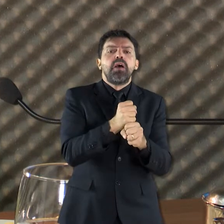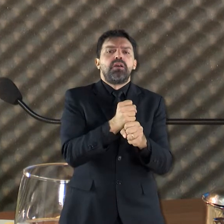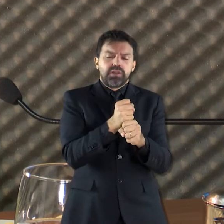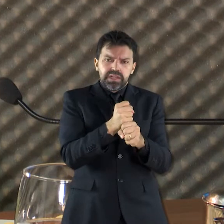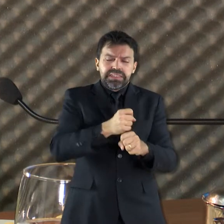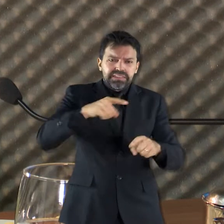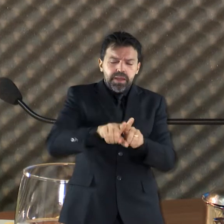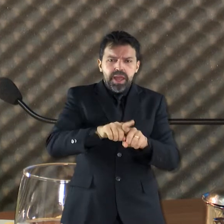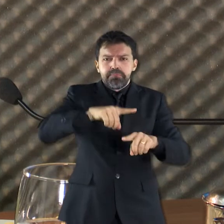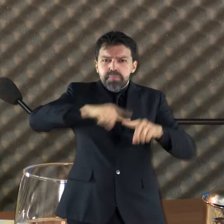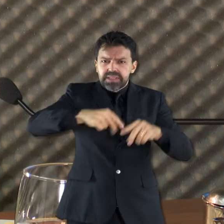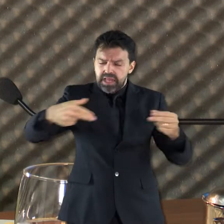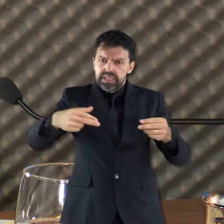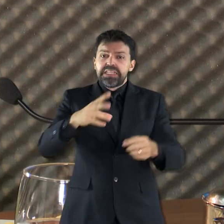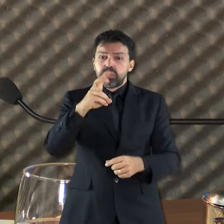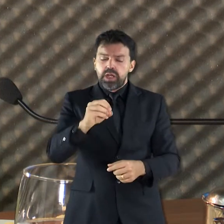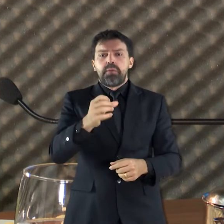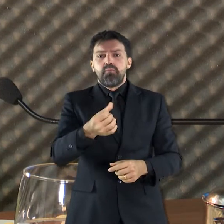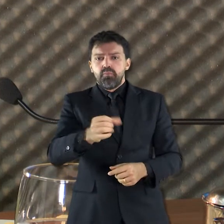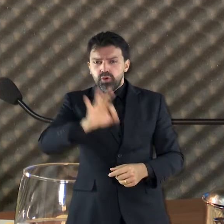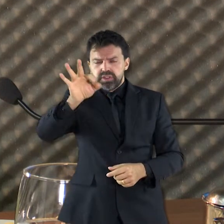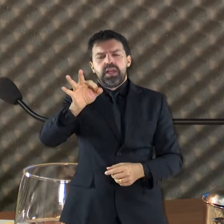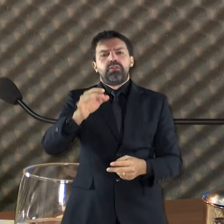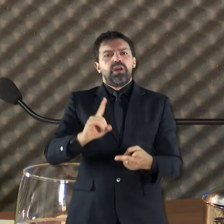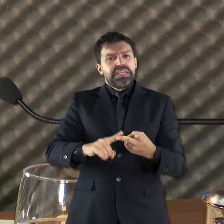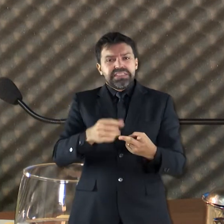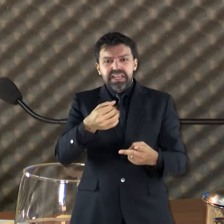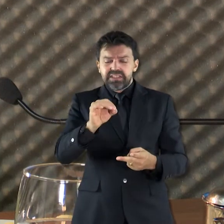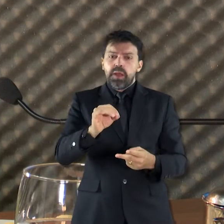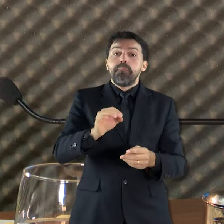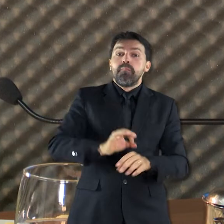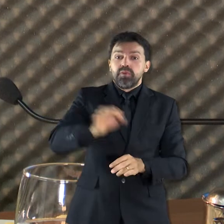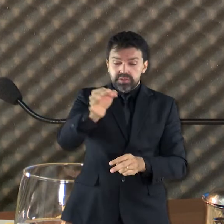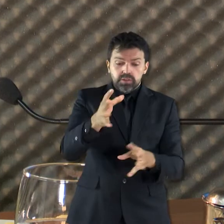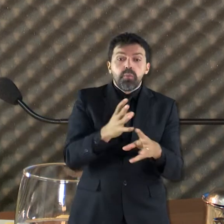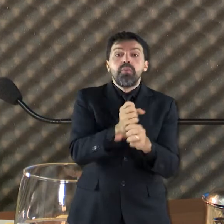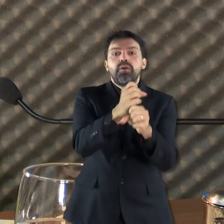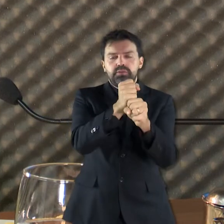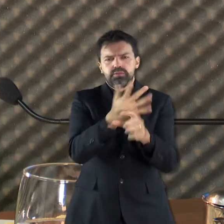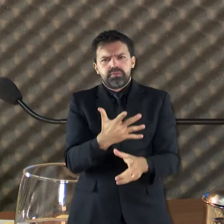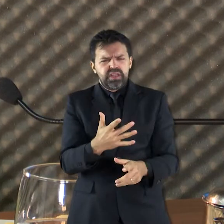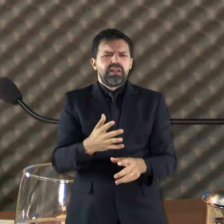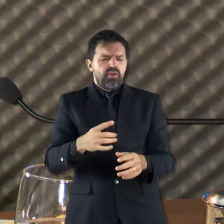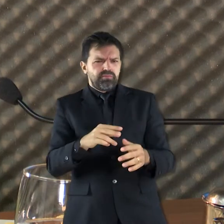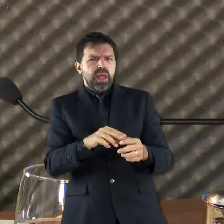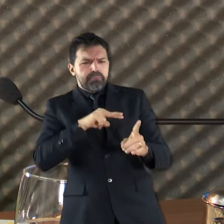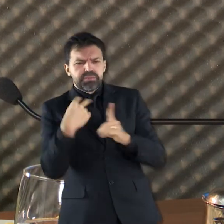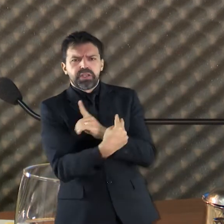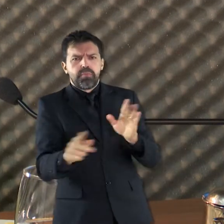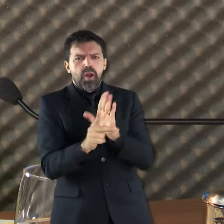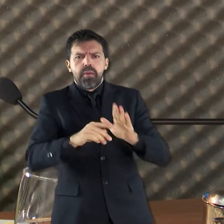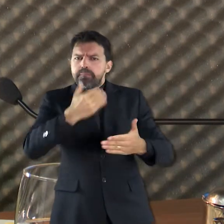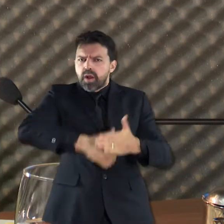acho, 50% de cada matéria e 60% no total. Então, a forma de abordar a prova era diferente, né? Então,